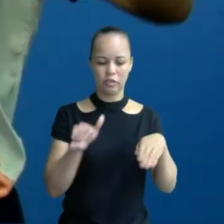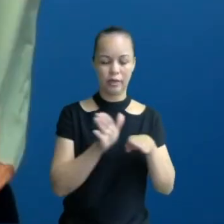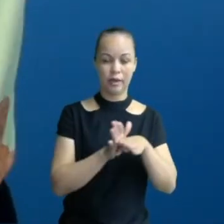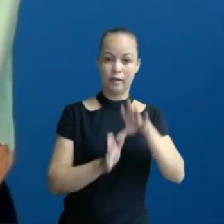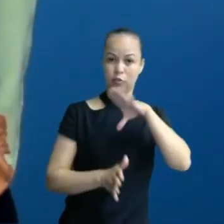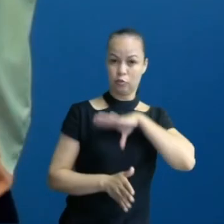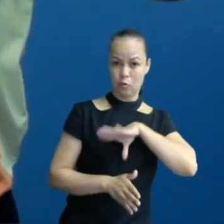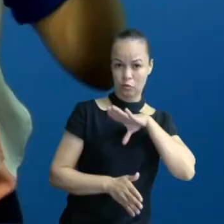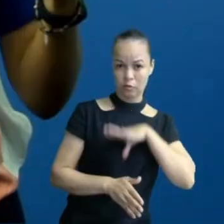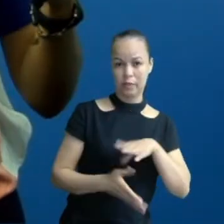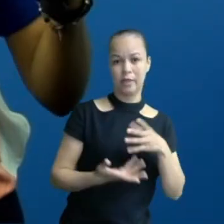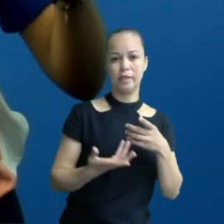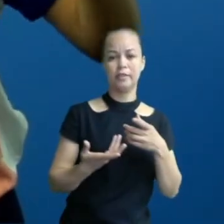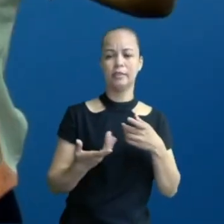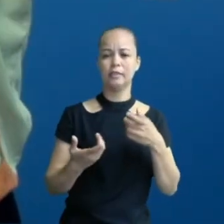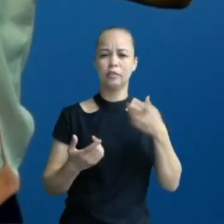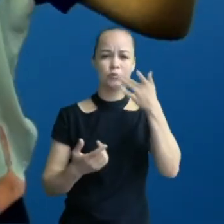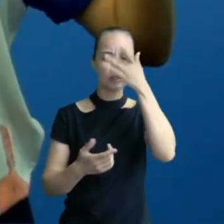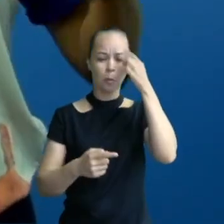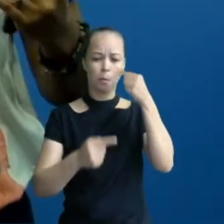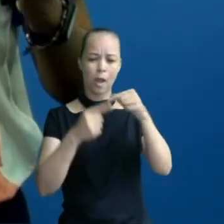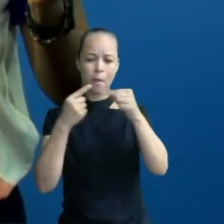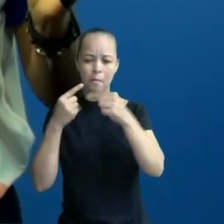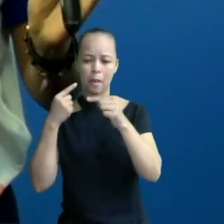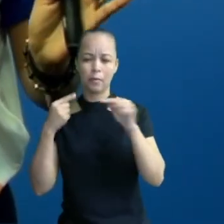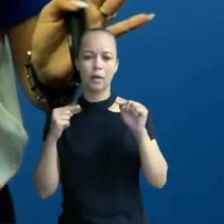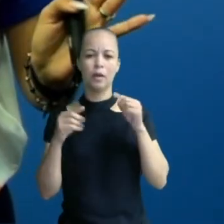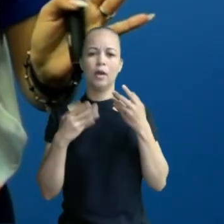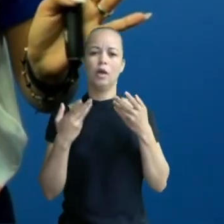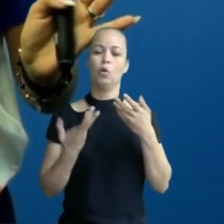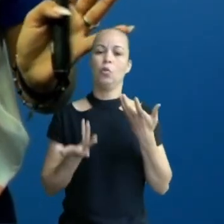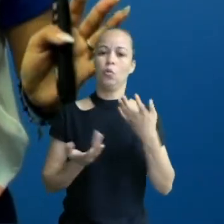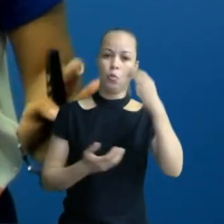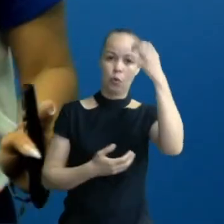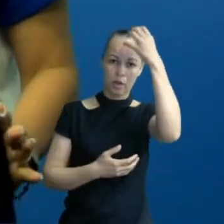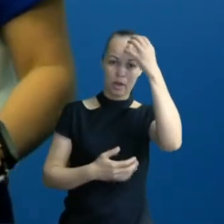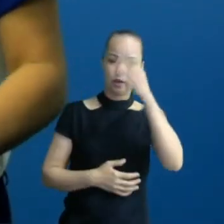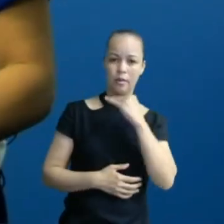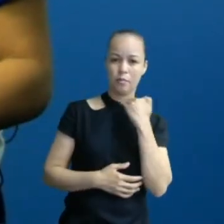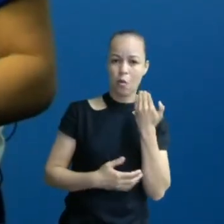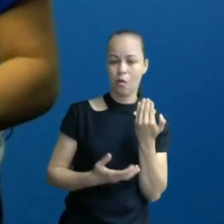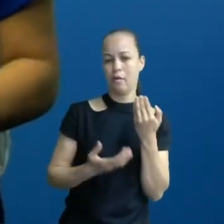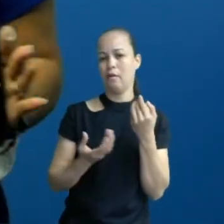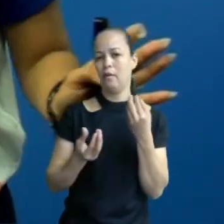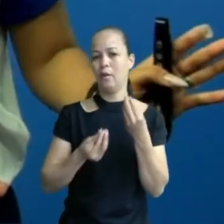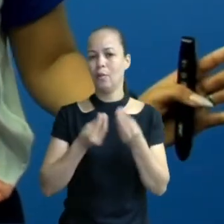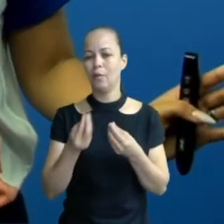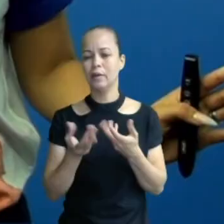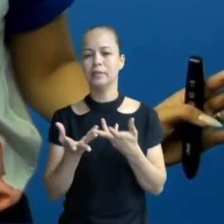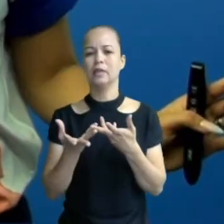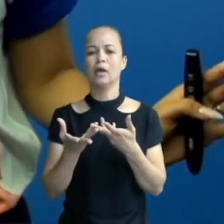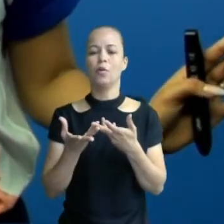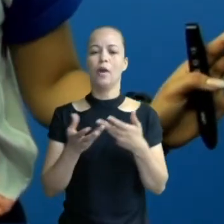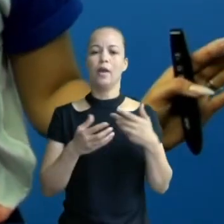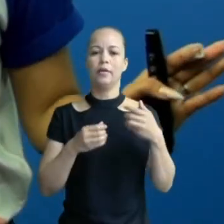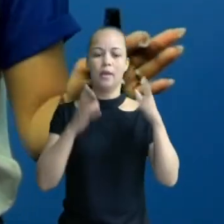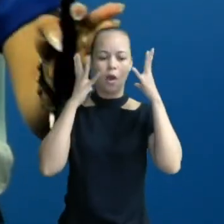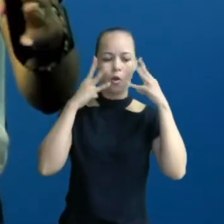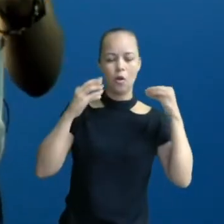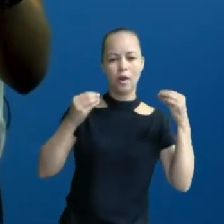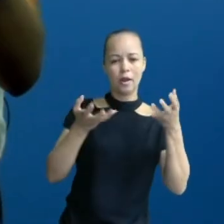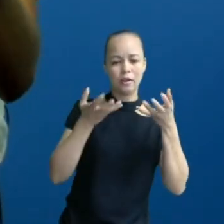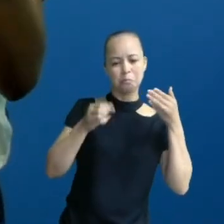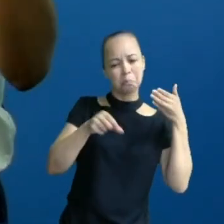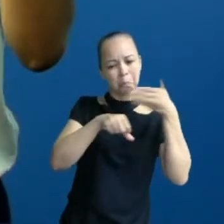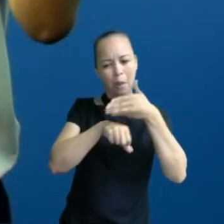portugueses, de quem era contra quem, o rei que faleceu e não deixou descendentes, e aí que a Holanda veio e invadiu Pernambuco, e